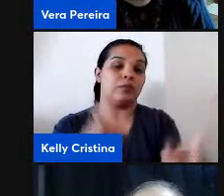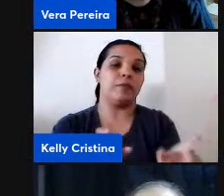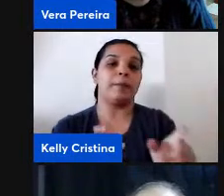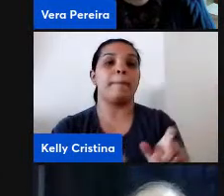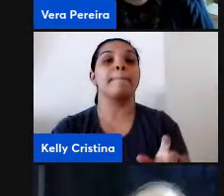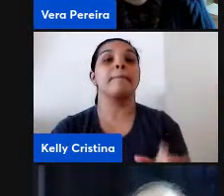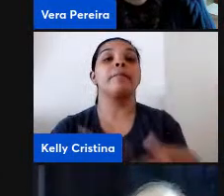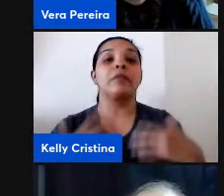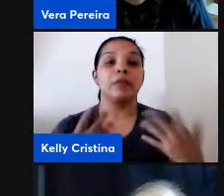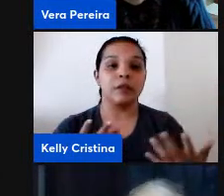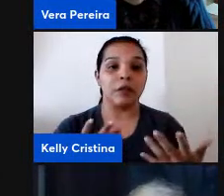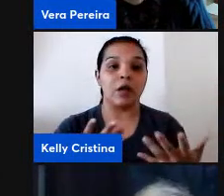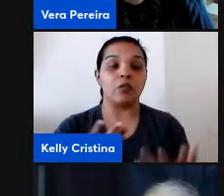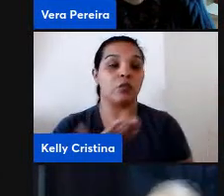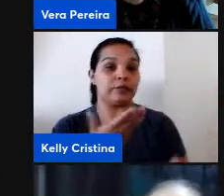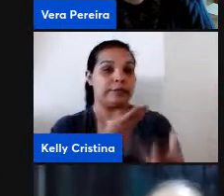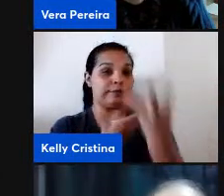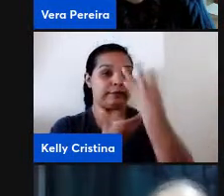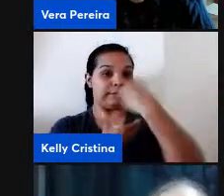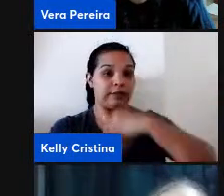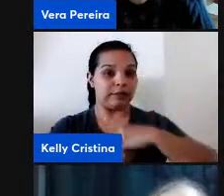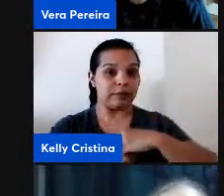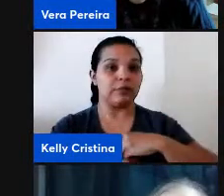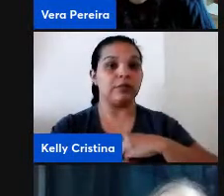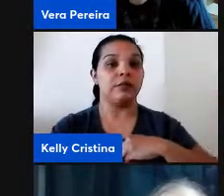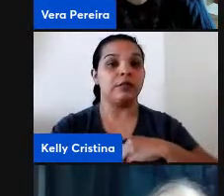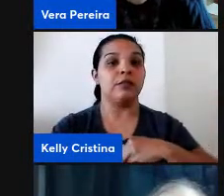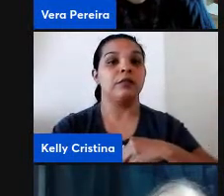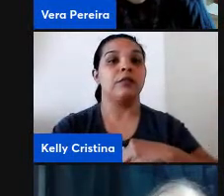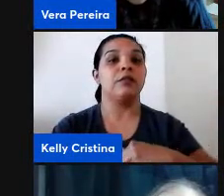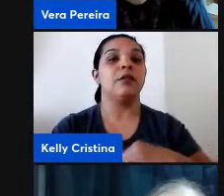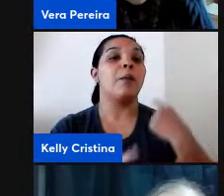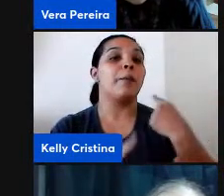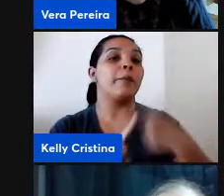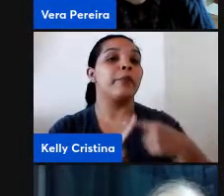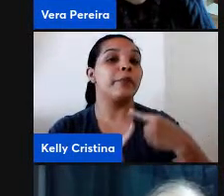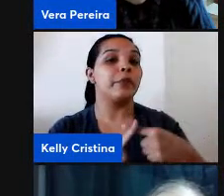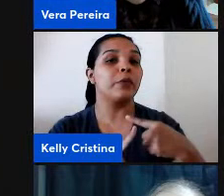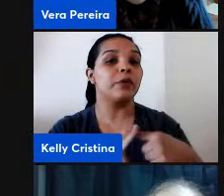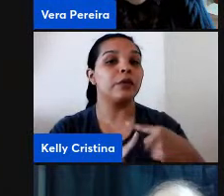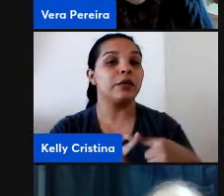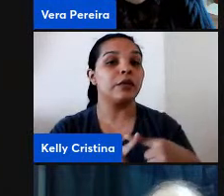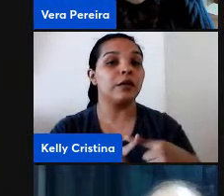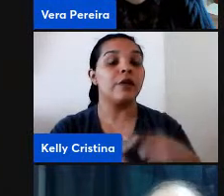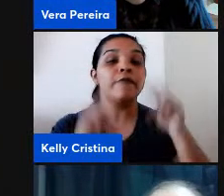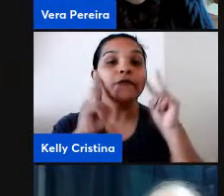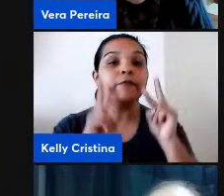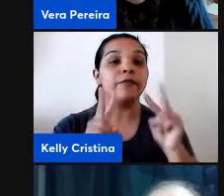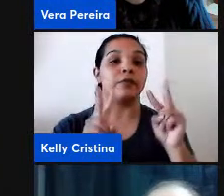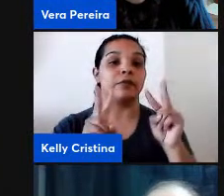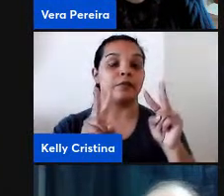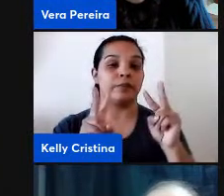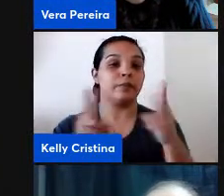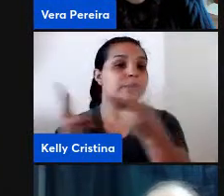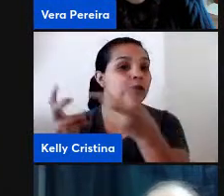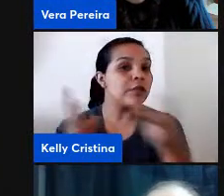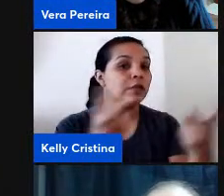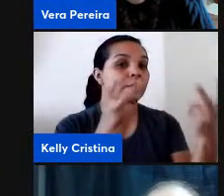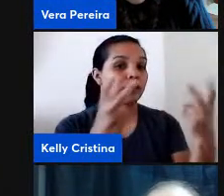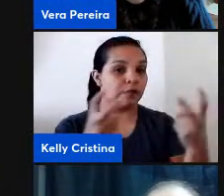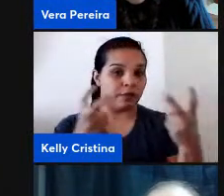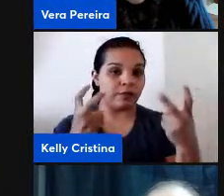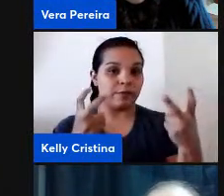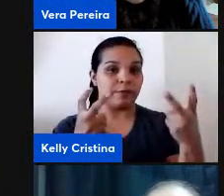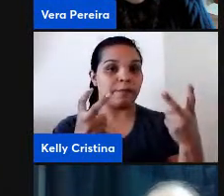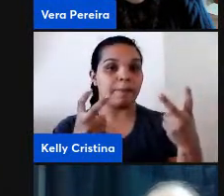nós internalizamos a linguagem, sim, porque ouvimos a fala. Então, pensemos no